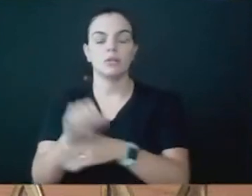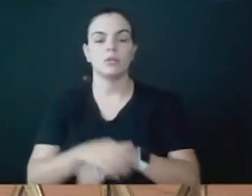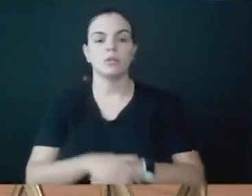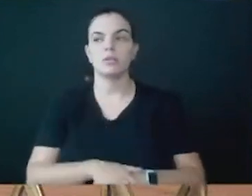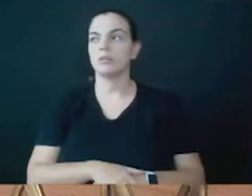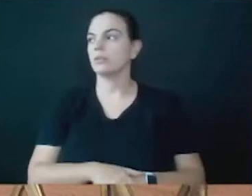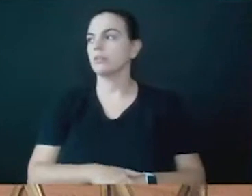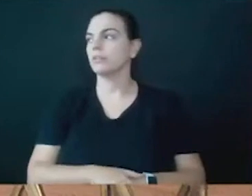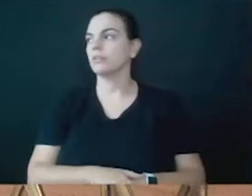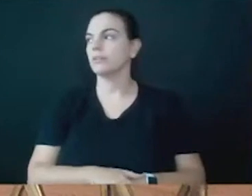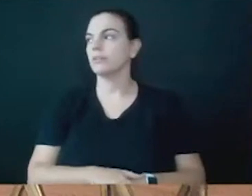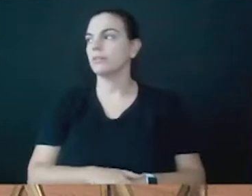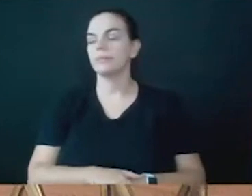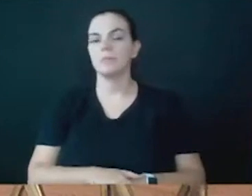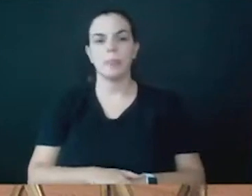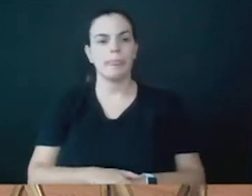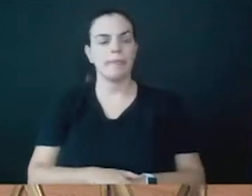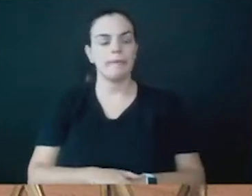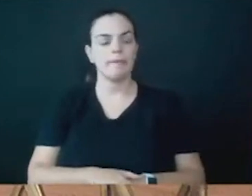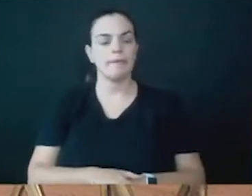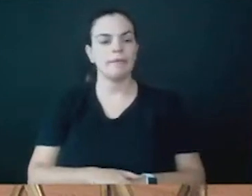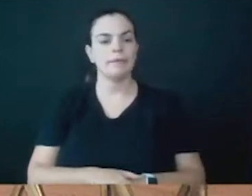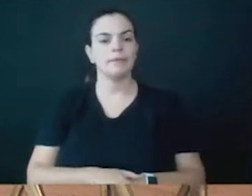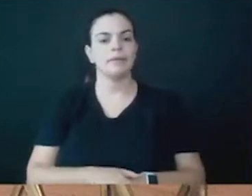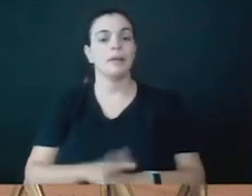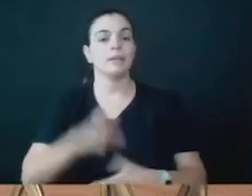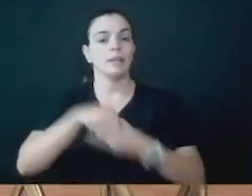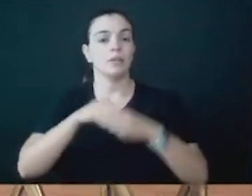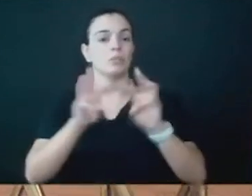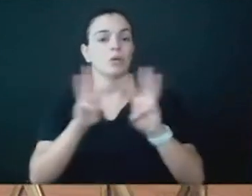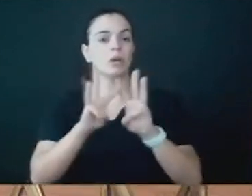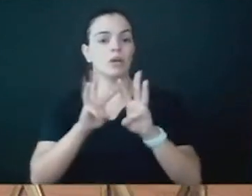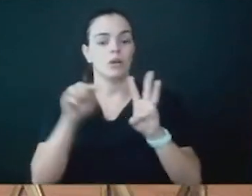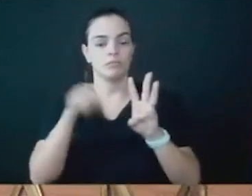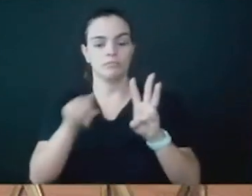disponibilizados eletronicamente, direto nos portais, né? Isso.